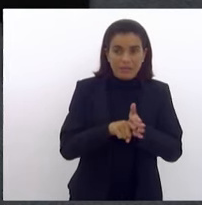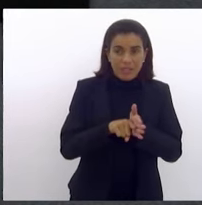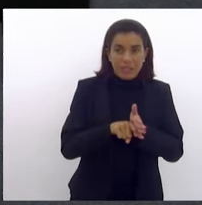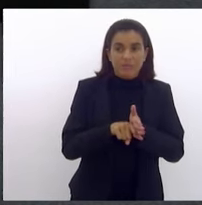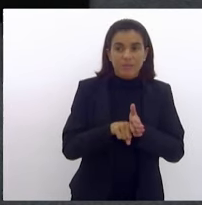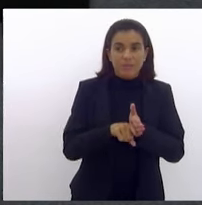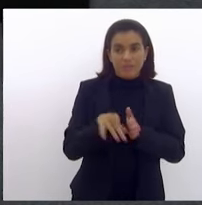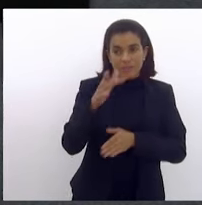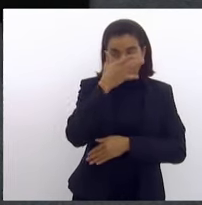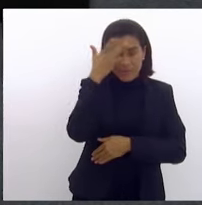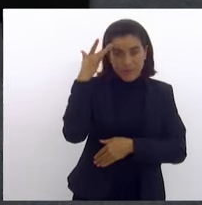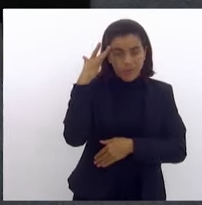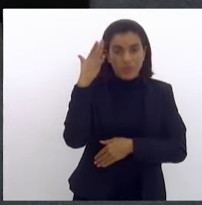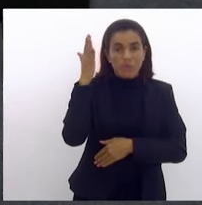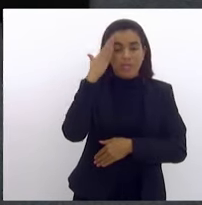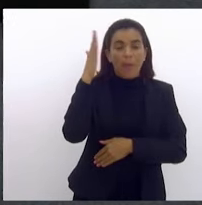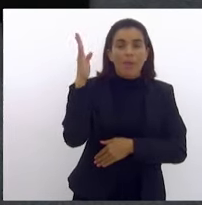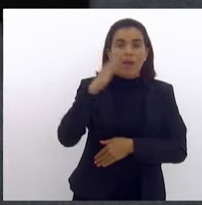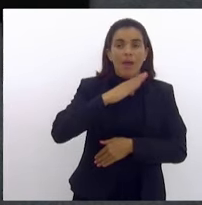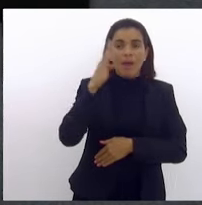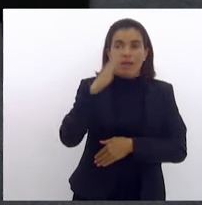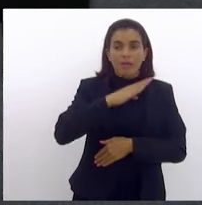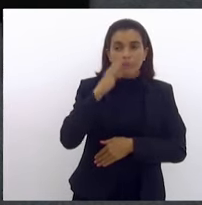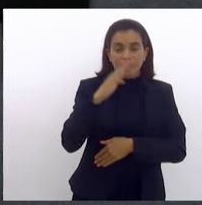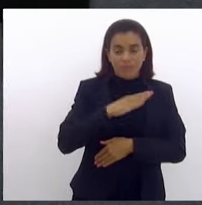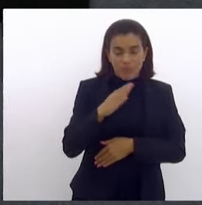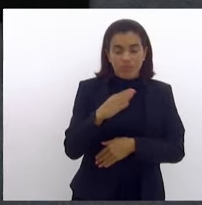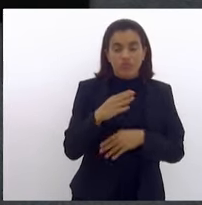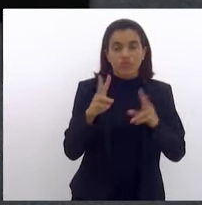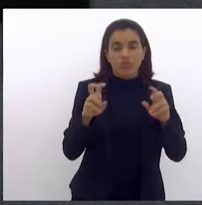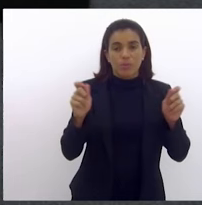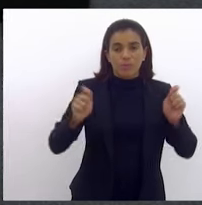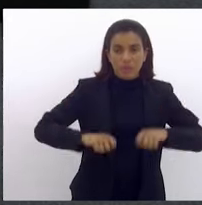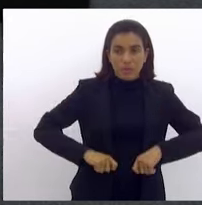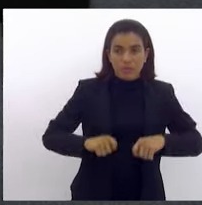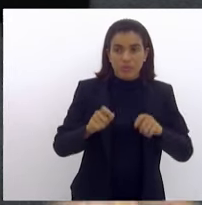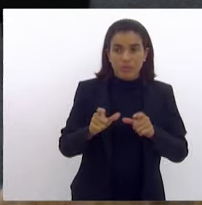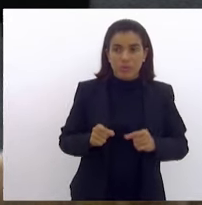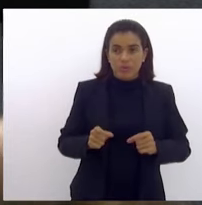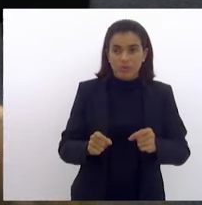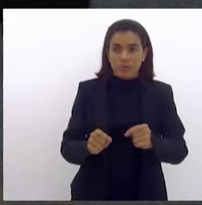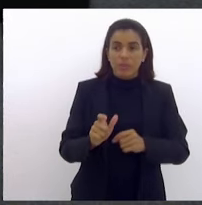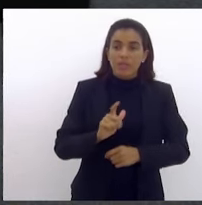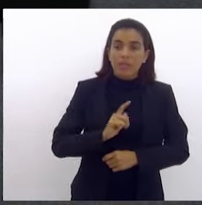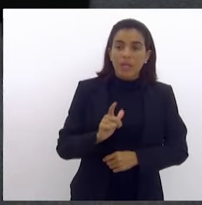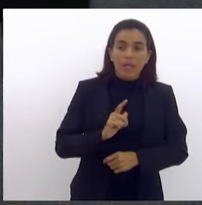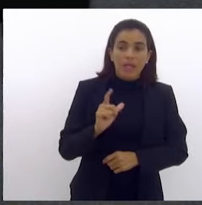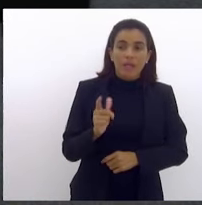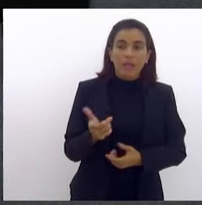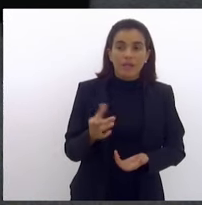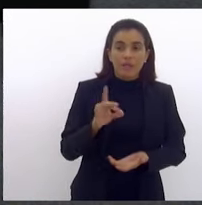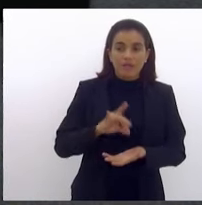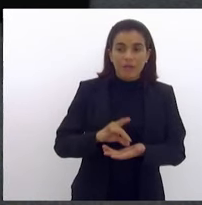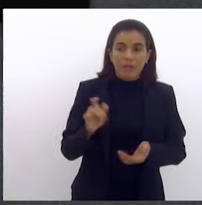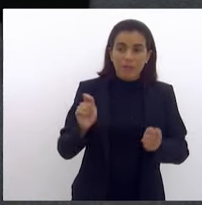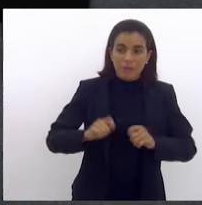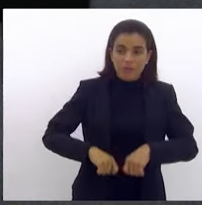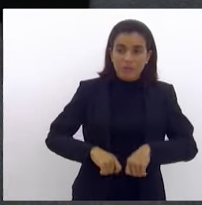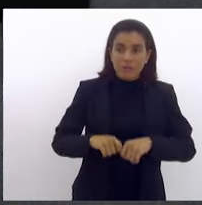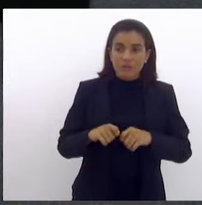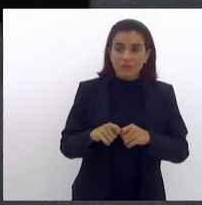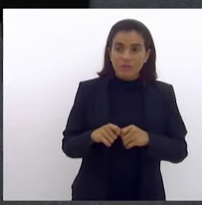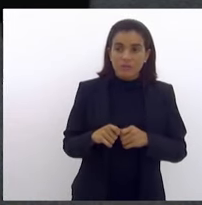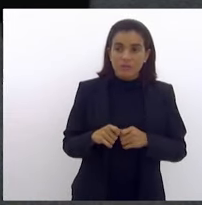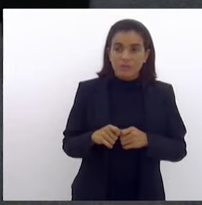saiba com maior celeridade sobre a possibilidade do câncer, a gente tem aí, na verdade, a possibilidade